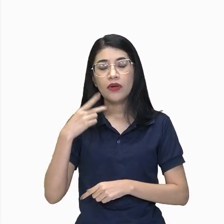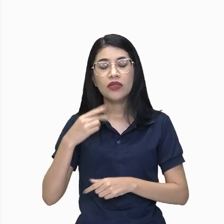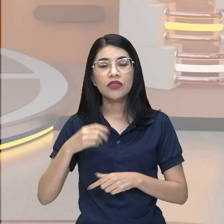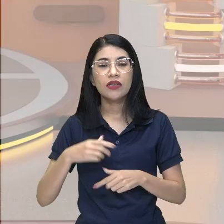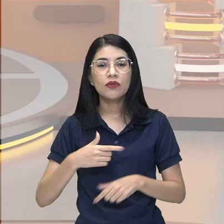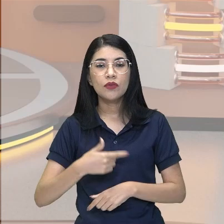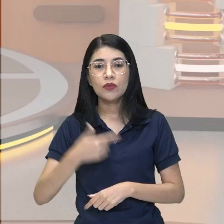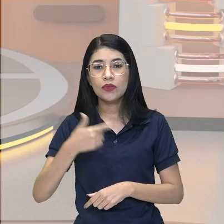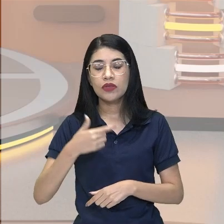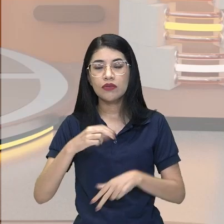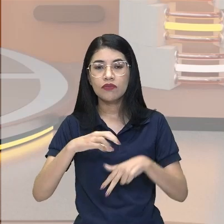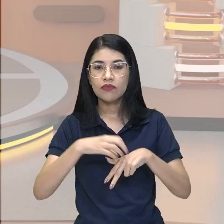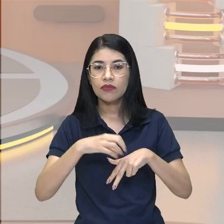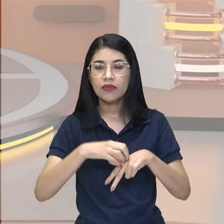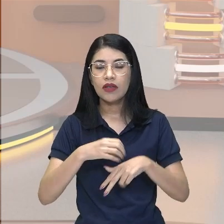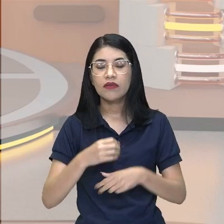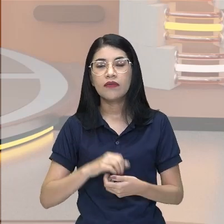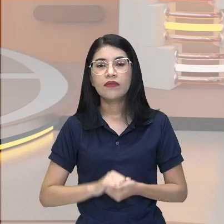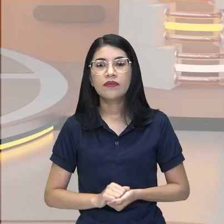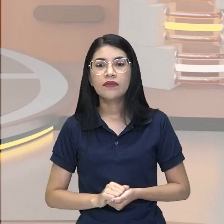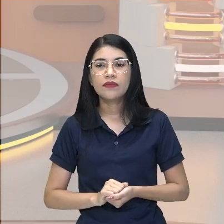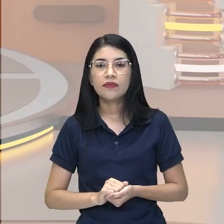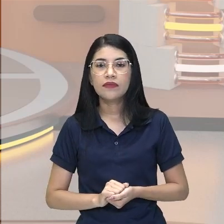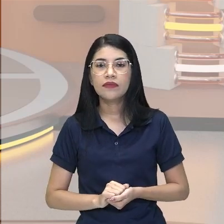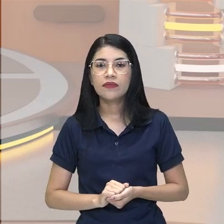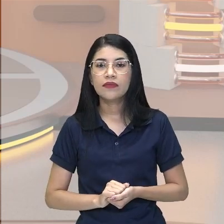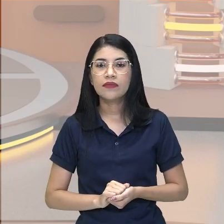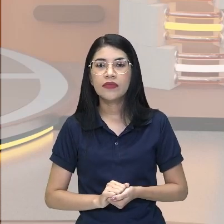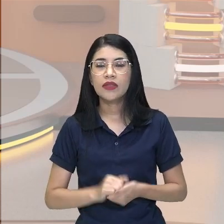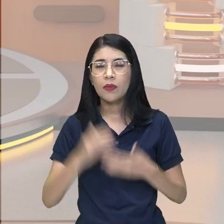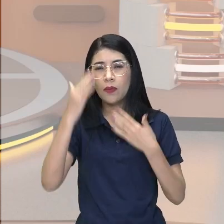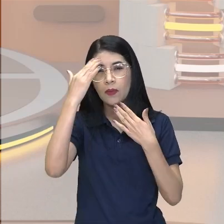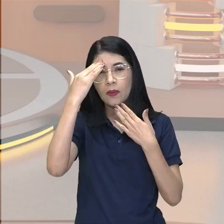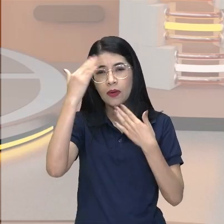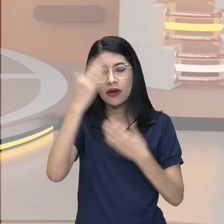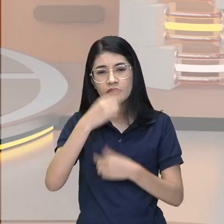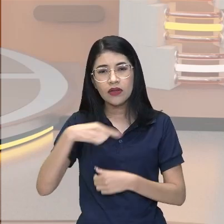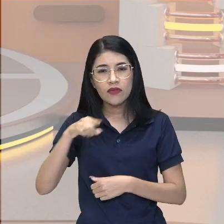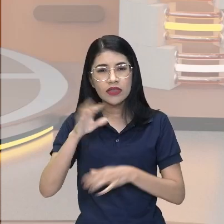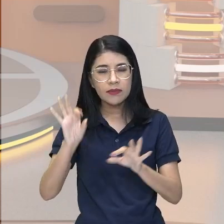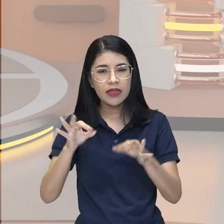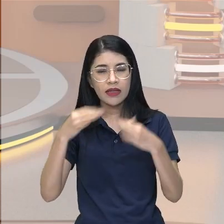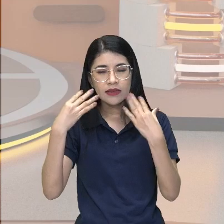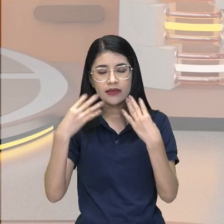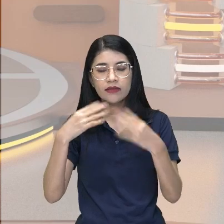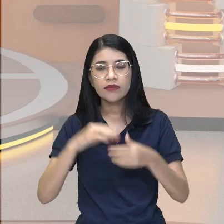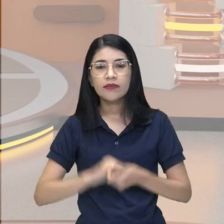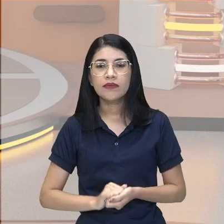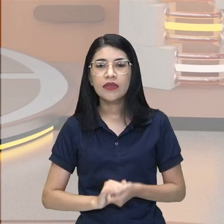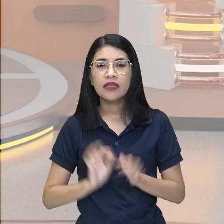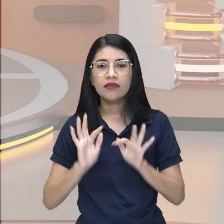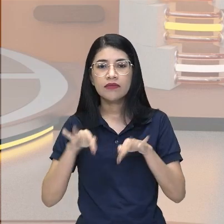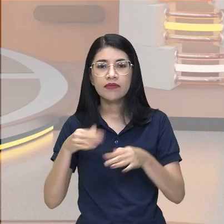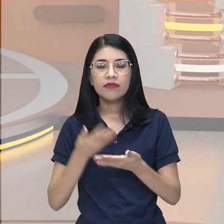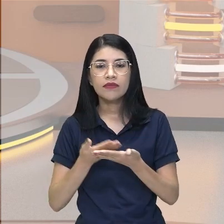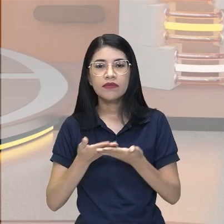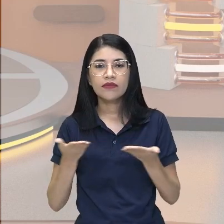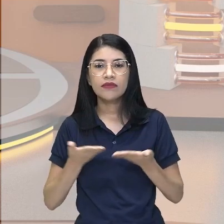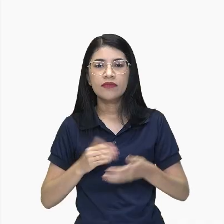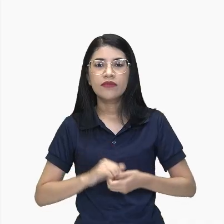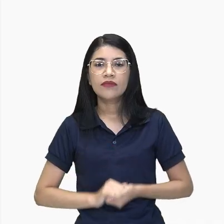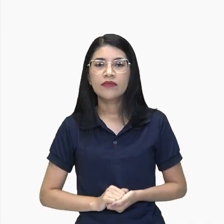Segundo Reinado. Beleza, galera? Eu quero agradecer muito a atenção de vocês e a gente vai encerrando por aqui.